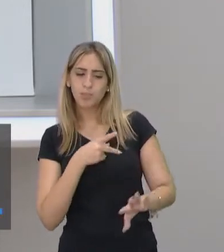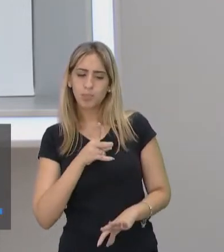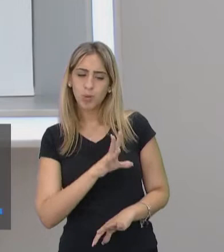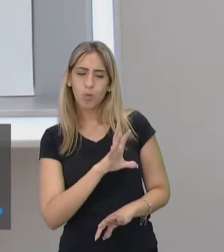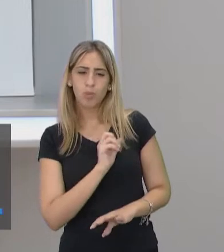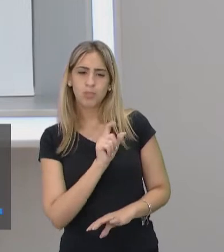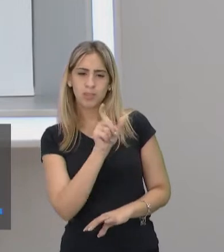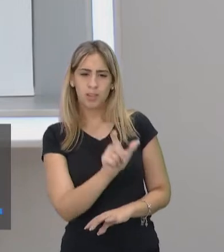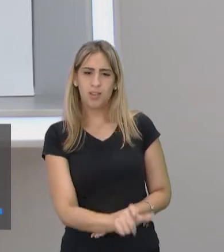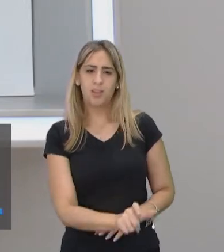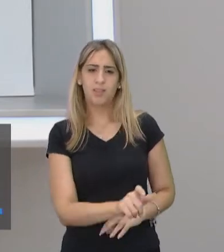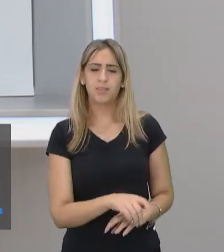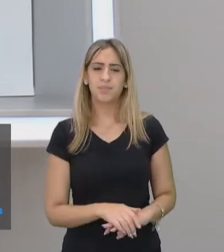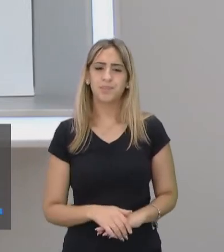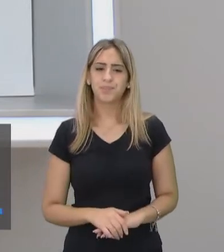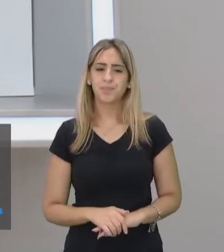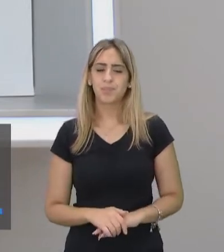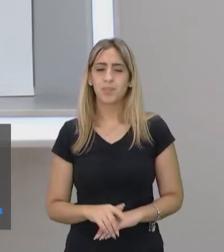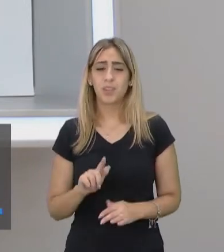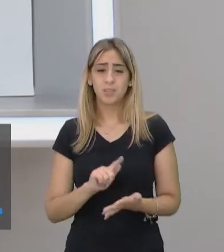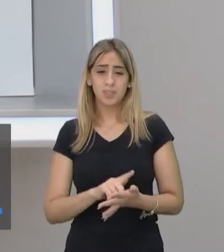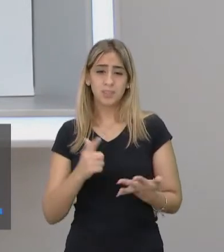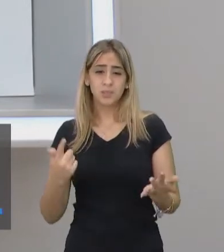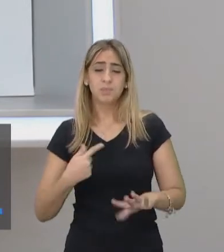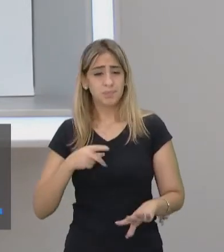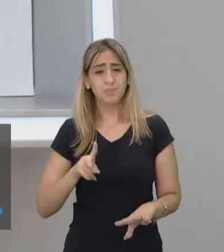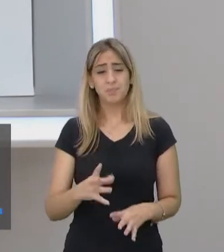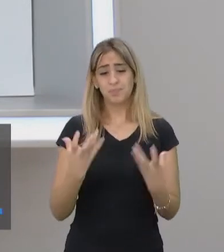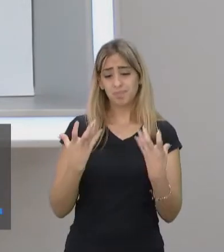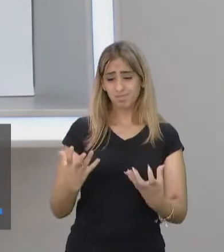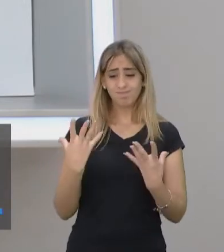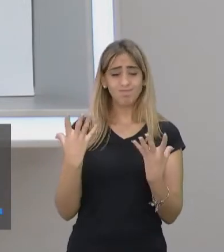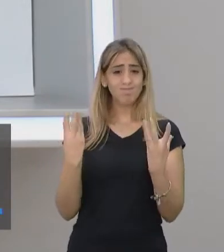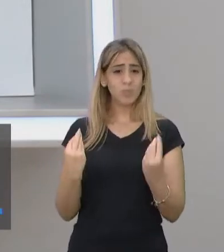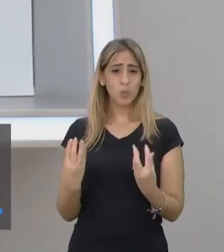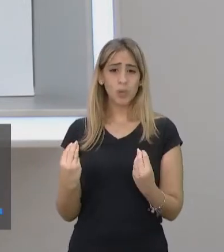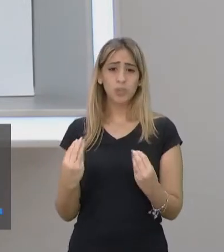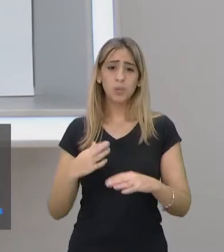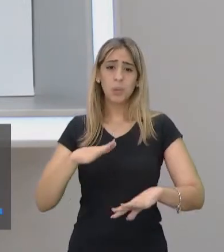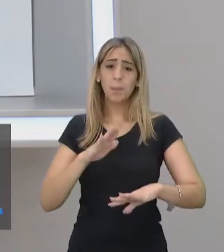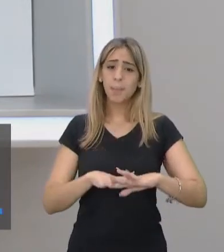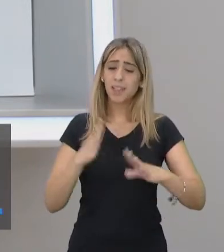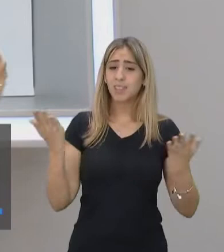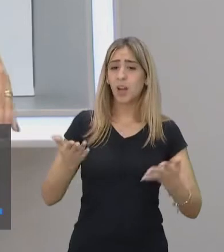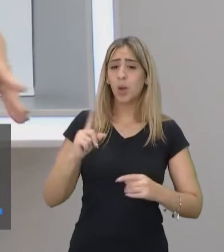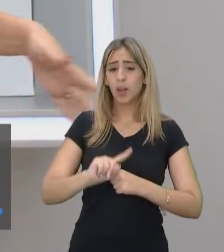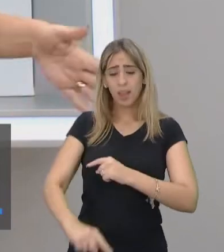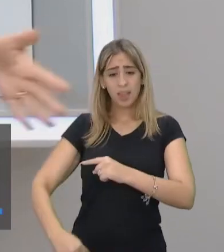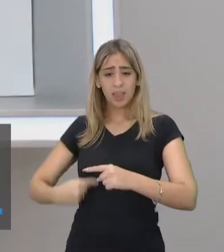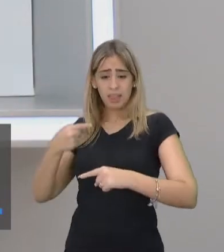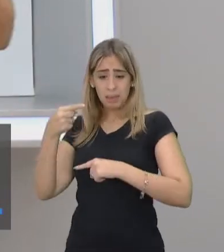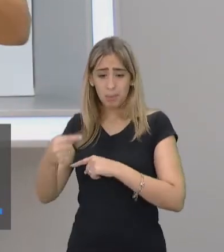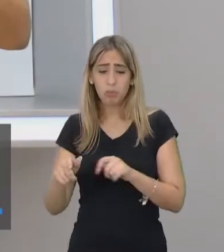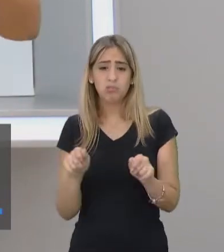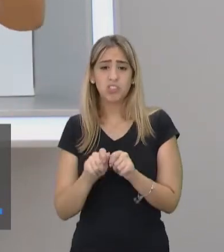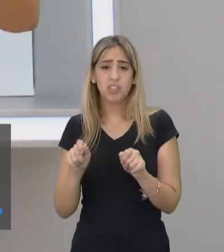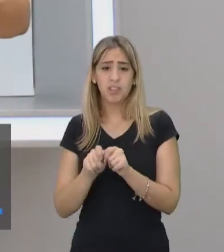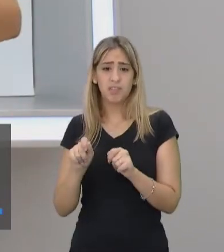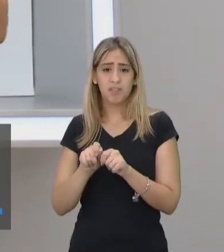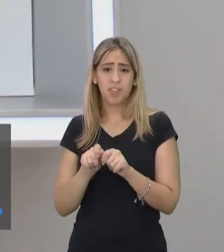muito forte no meu coração. O jornalismo eu sempre quis muito. E aí agora, depois de ter realizado, de